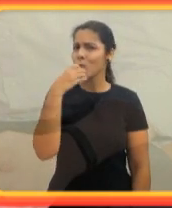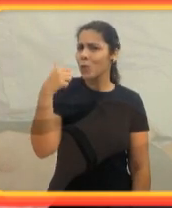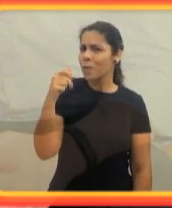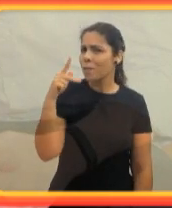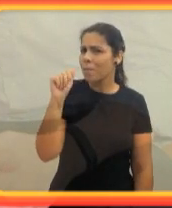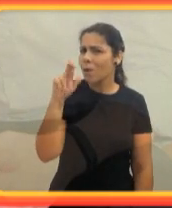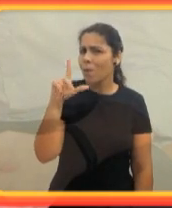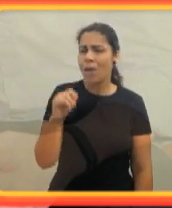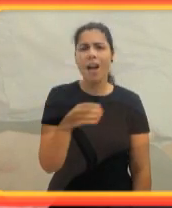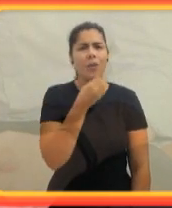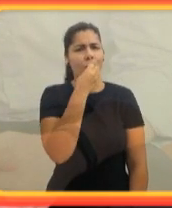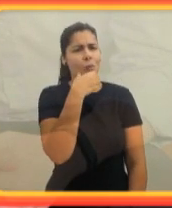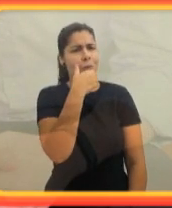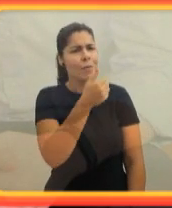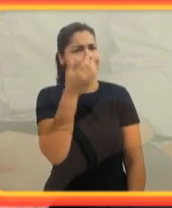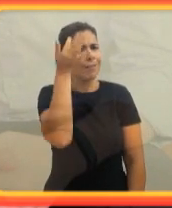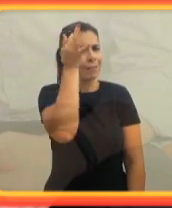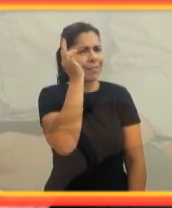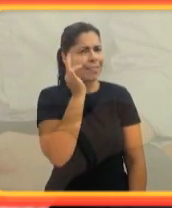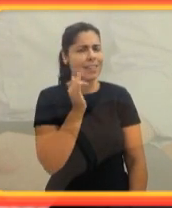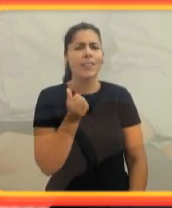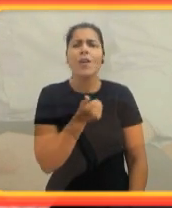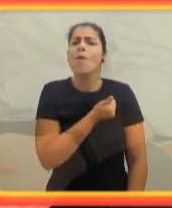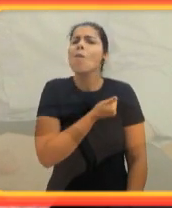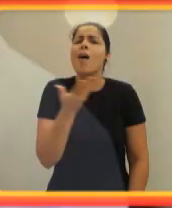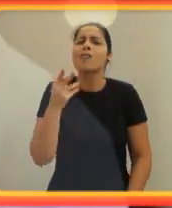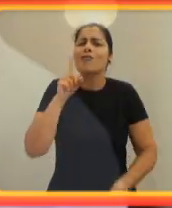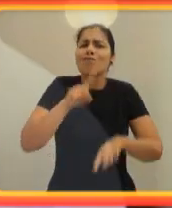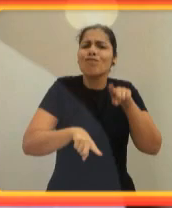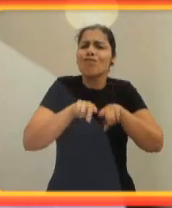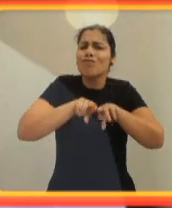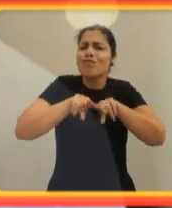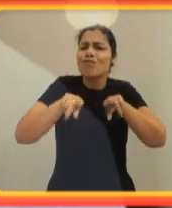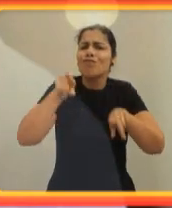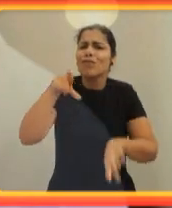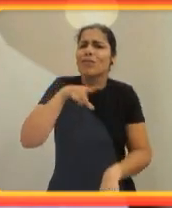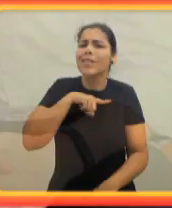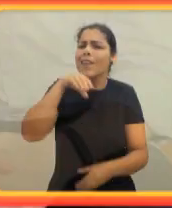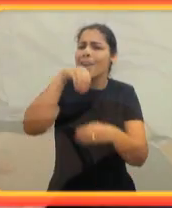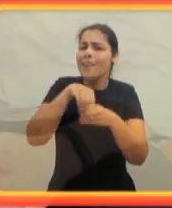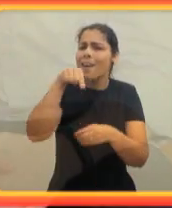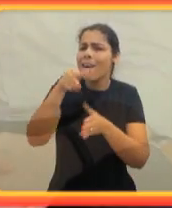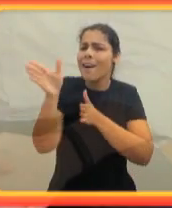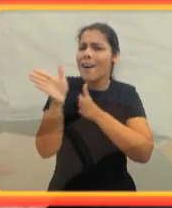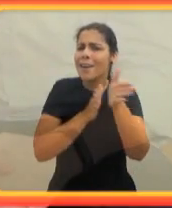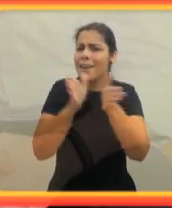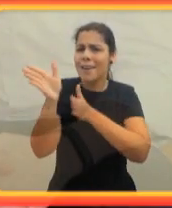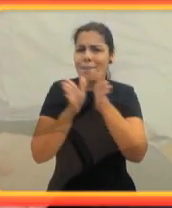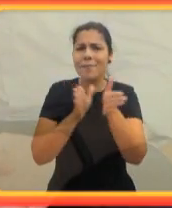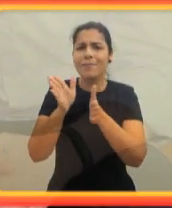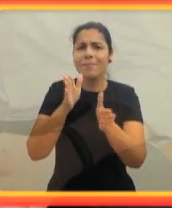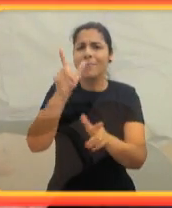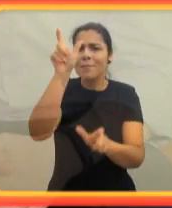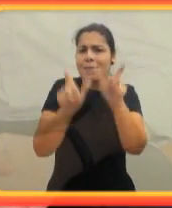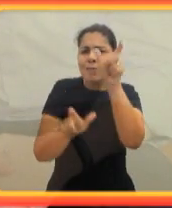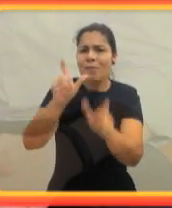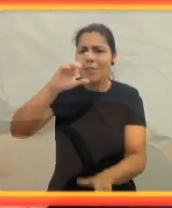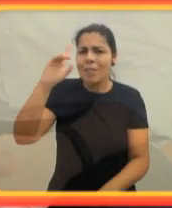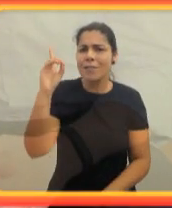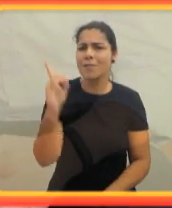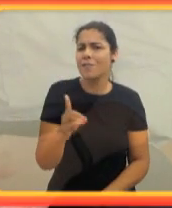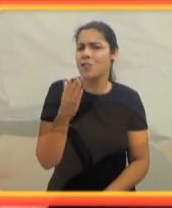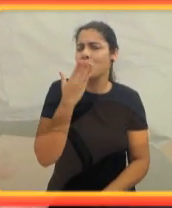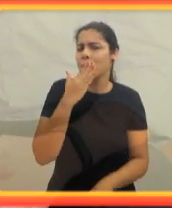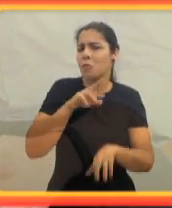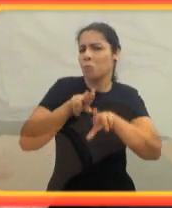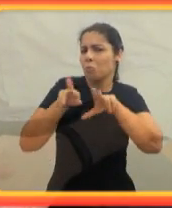gerente geral, que é com o Paulo Bicalho. Tudo bem, Paulo? Tudo bom, Fernanda. quais os recursos que você tem aqui